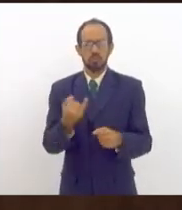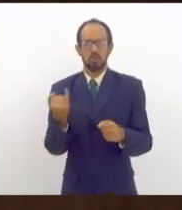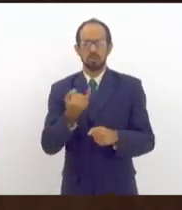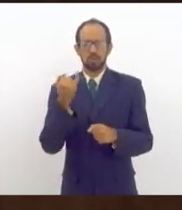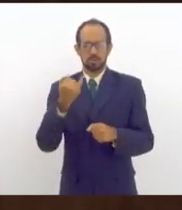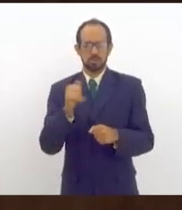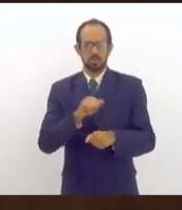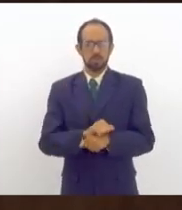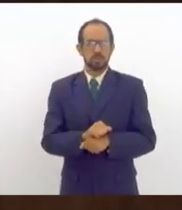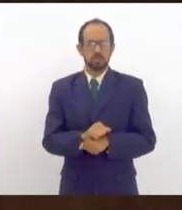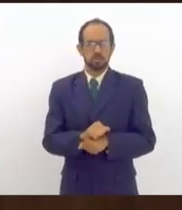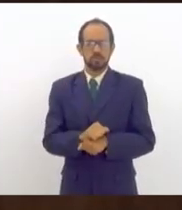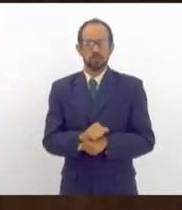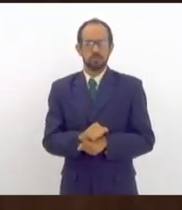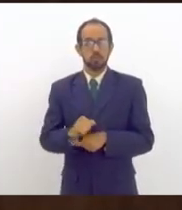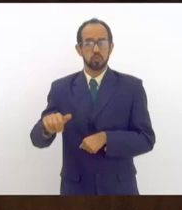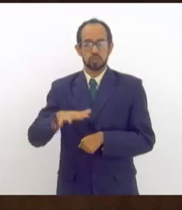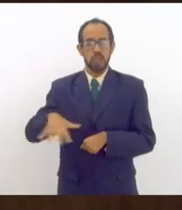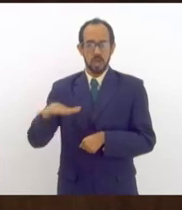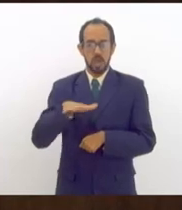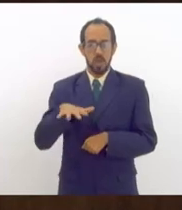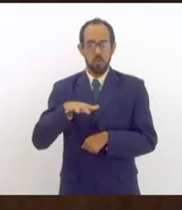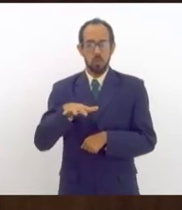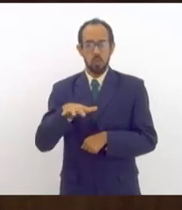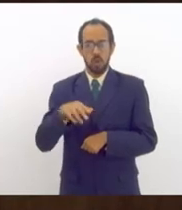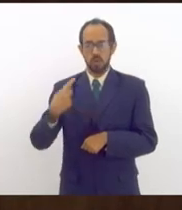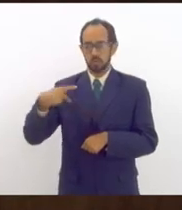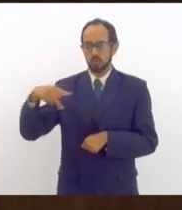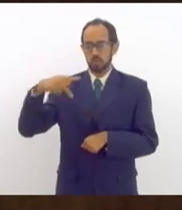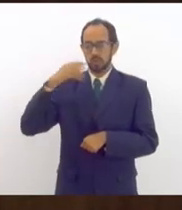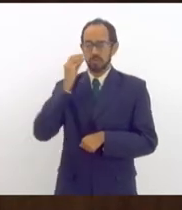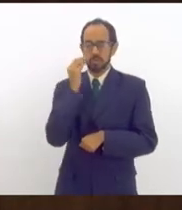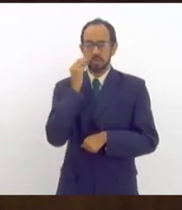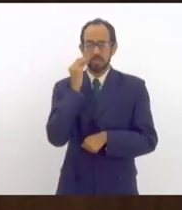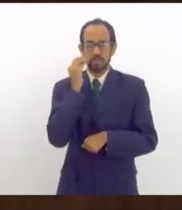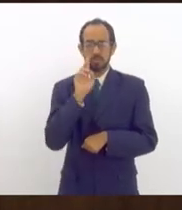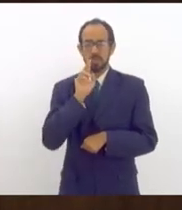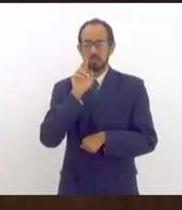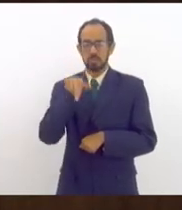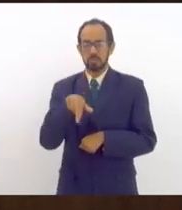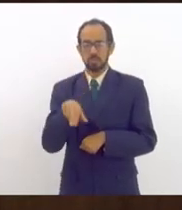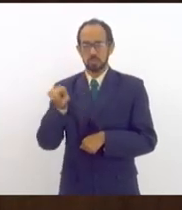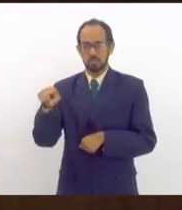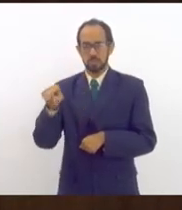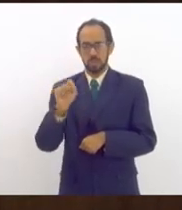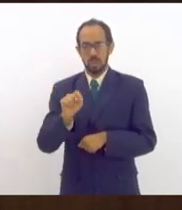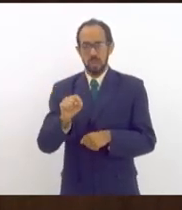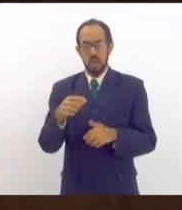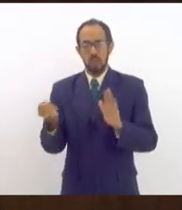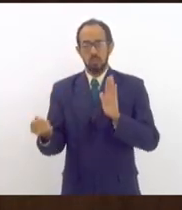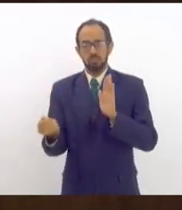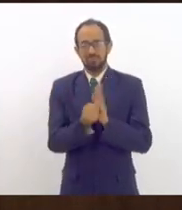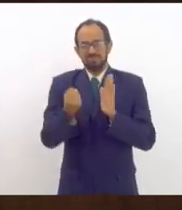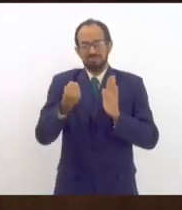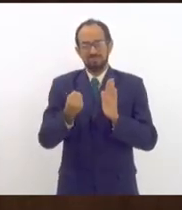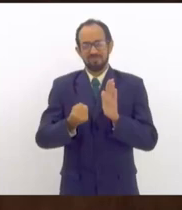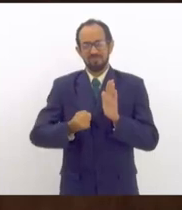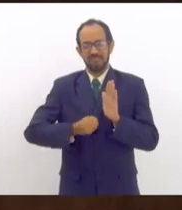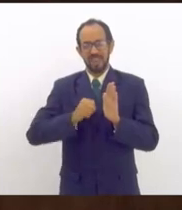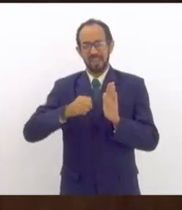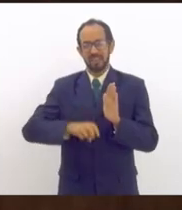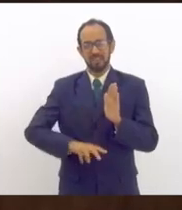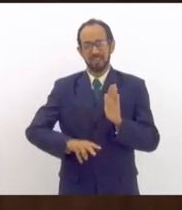e de modo geral a sua tentativa de responder ao Impacto que o